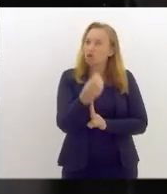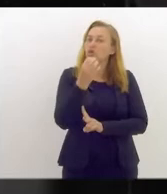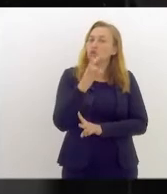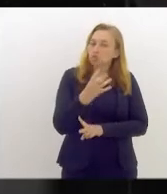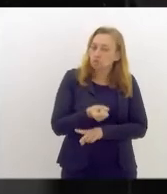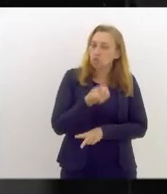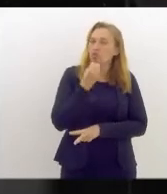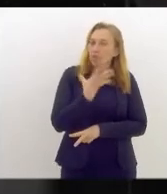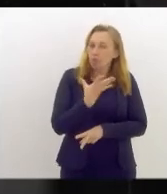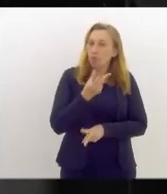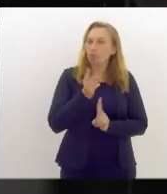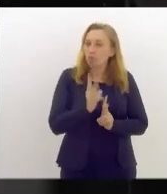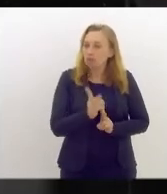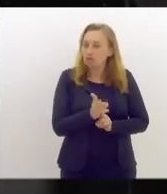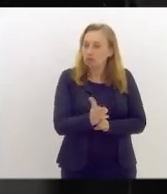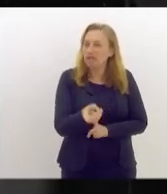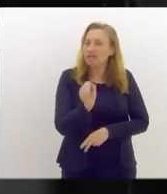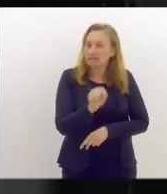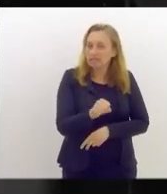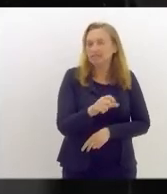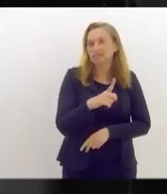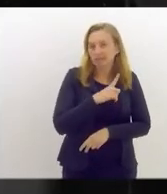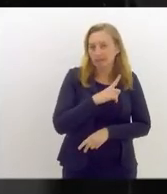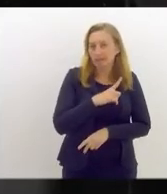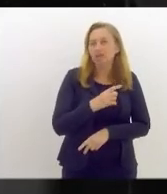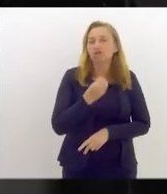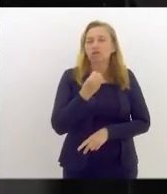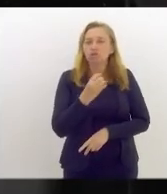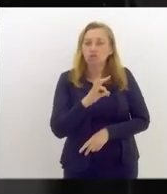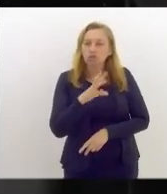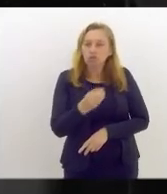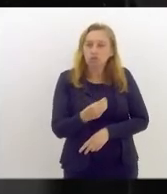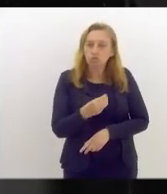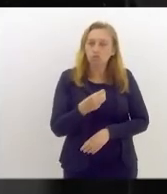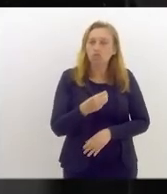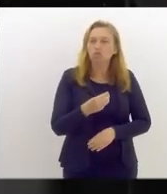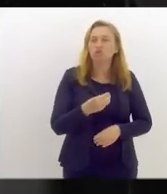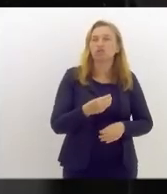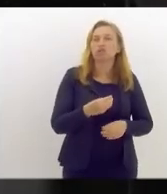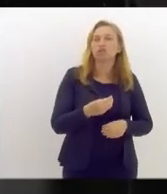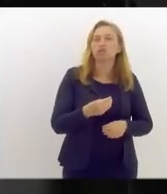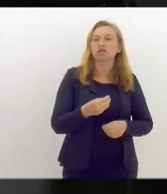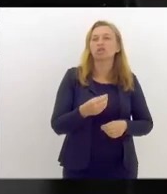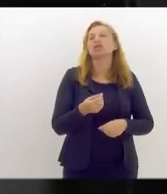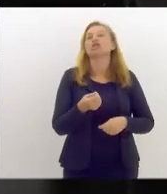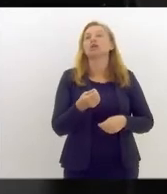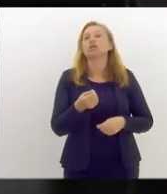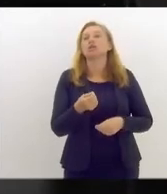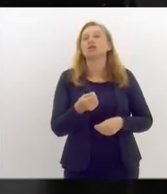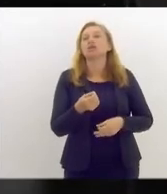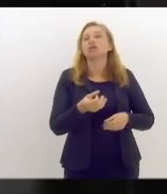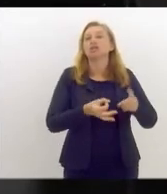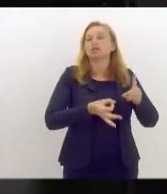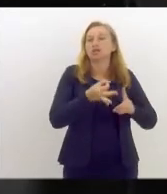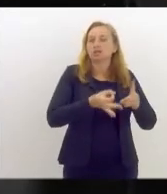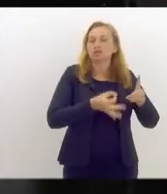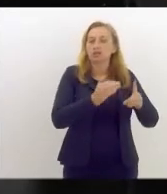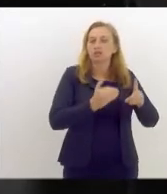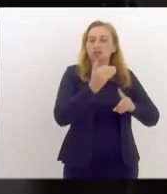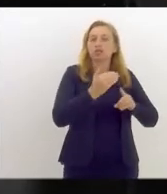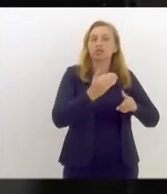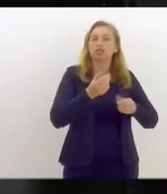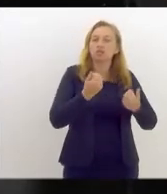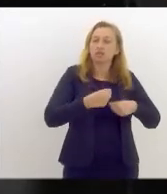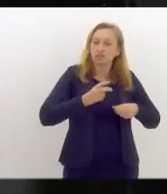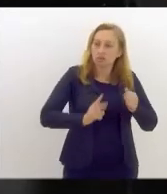bom tem que ter continuidade tudo aquilo que é uma estrutura conseguiu tem que ter continuidade mas não